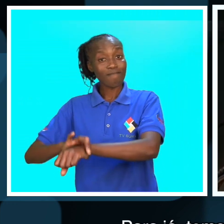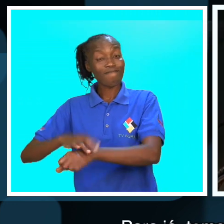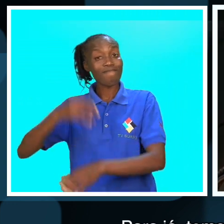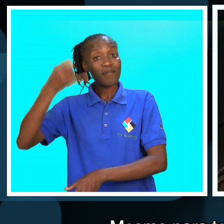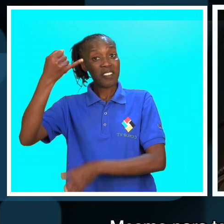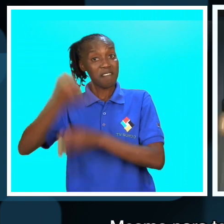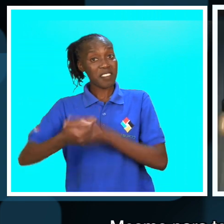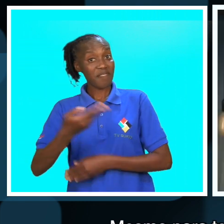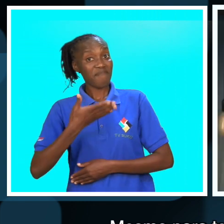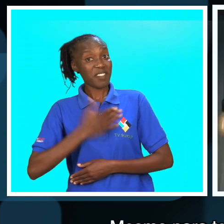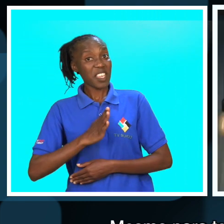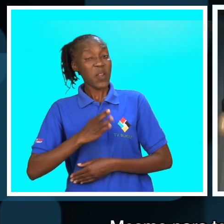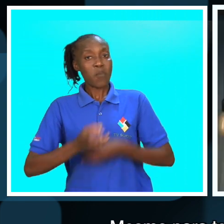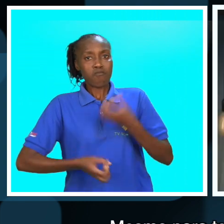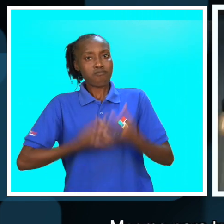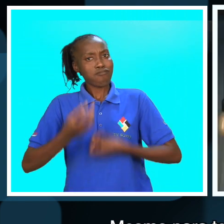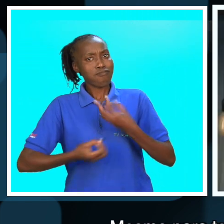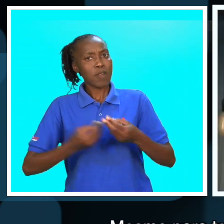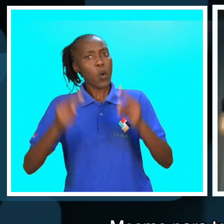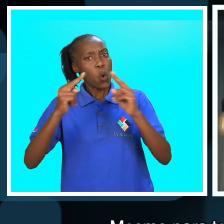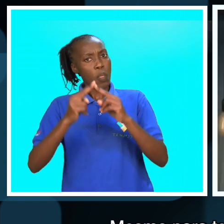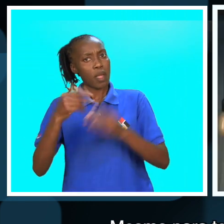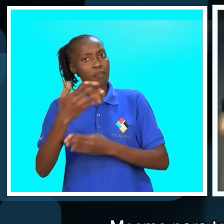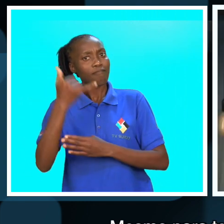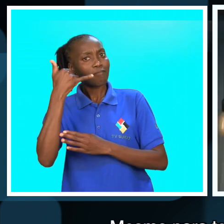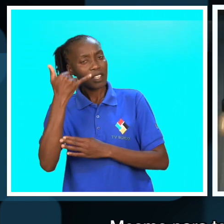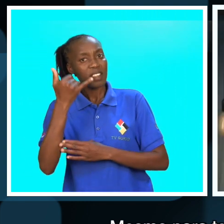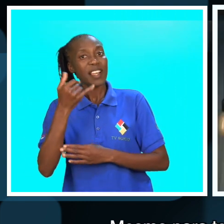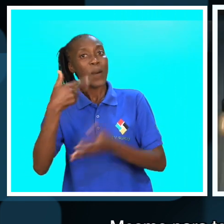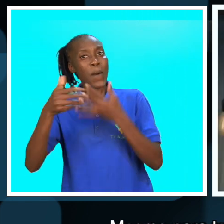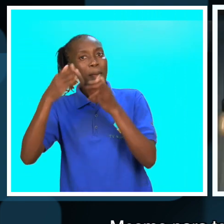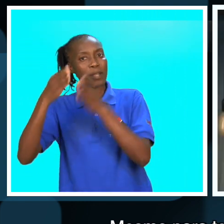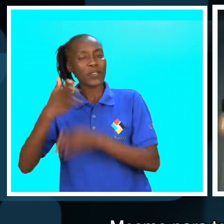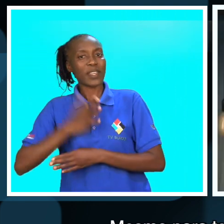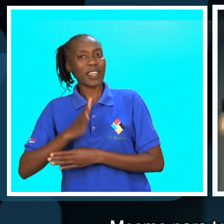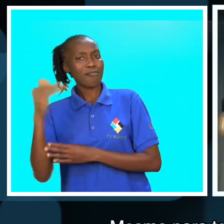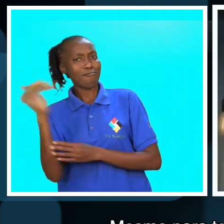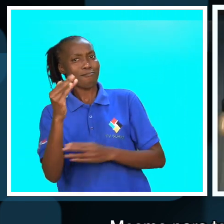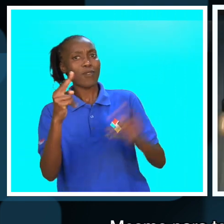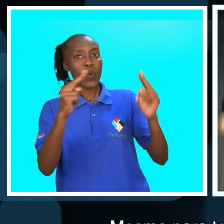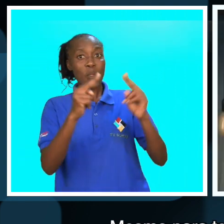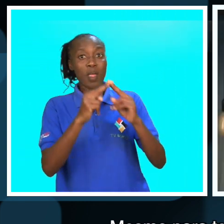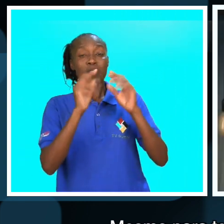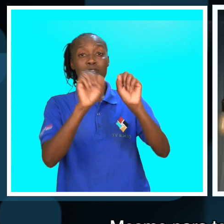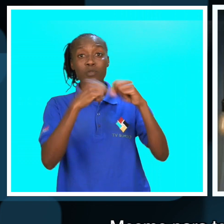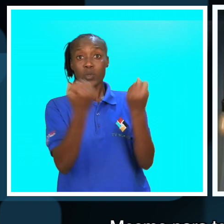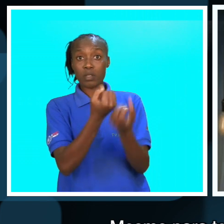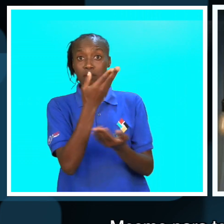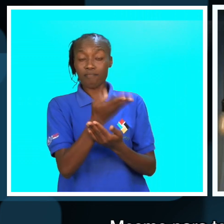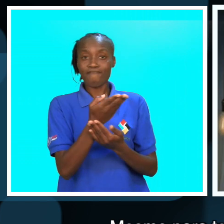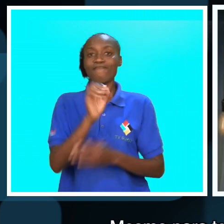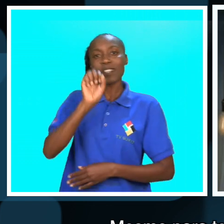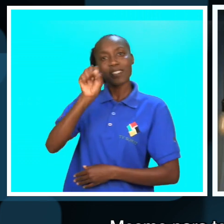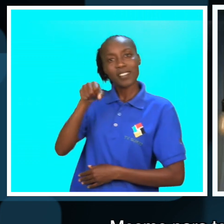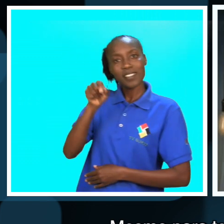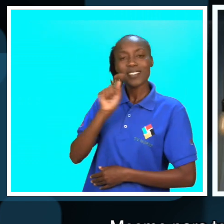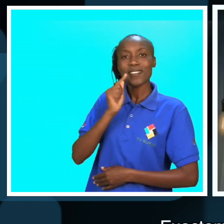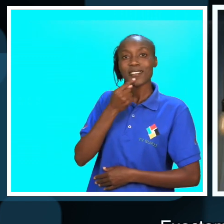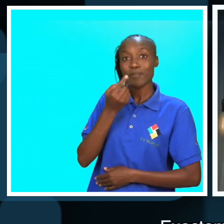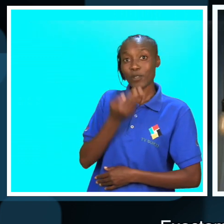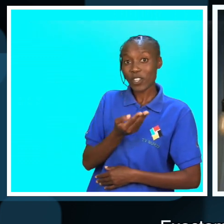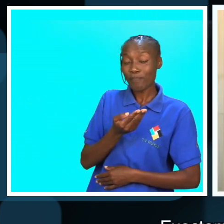gostávamos que fosse. Mesmo para terminar, se quer deixar um apelo, contacto, para quem quer juntar-se à